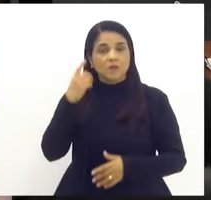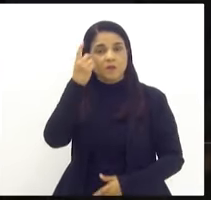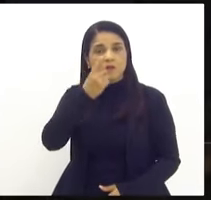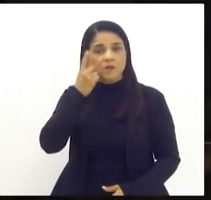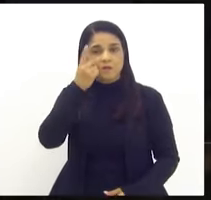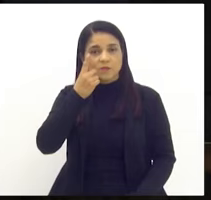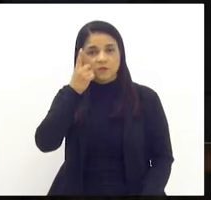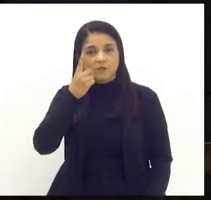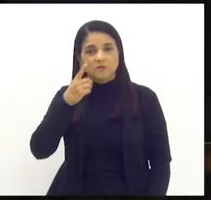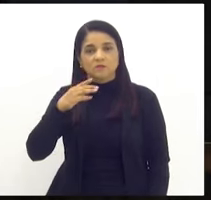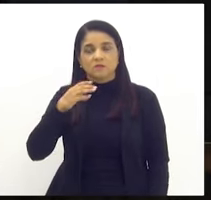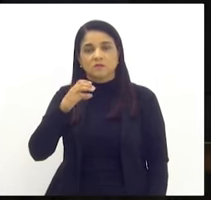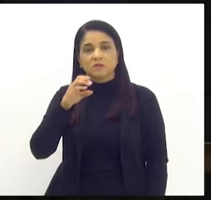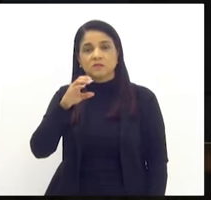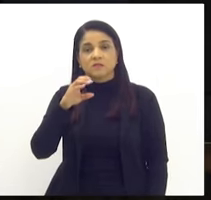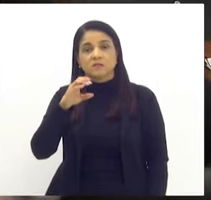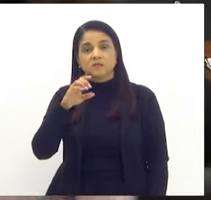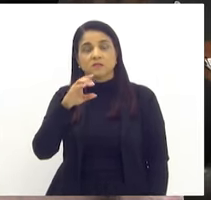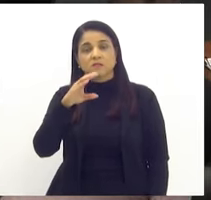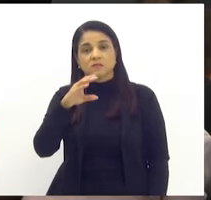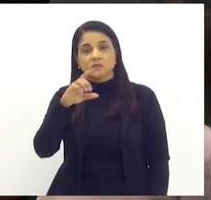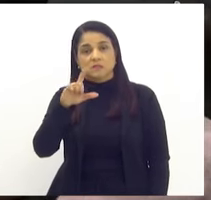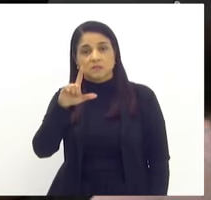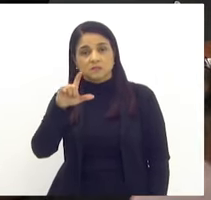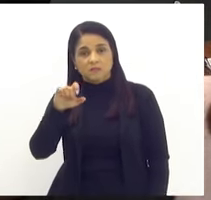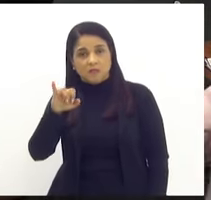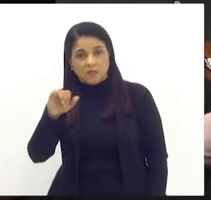deputada Célia Jordão por